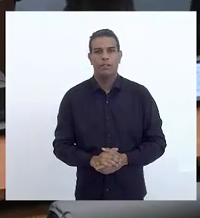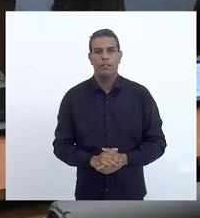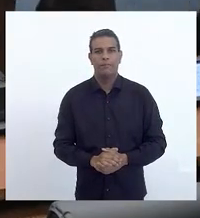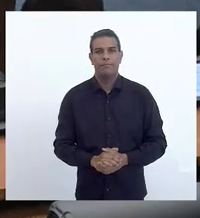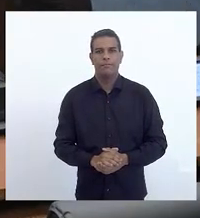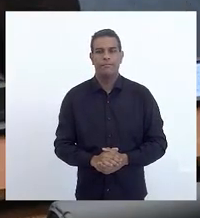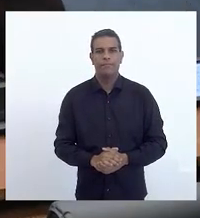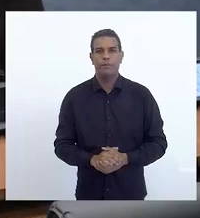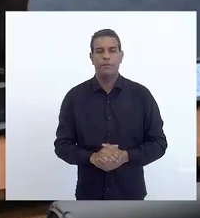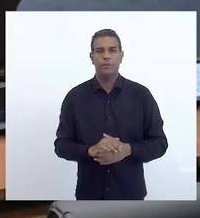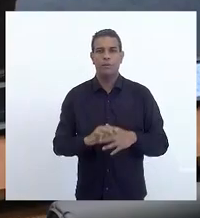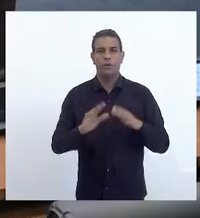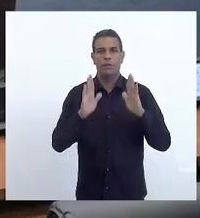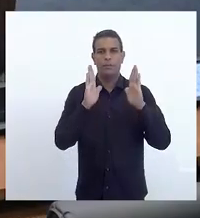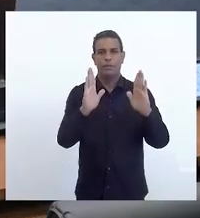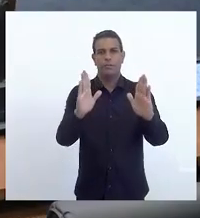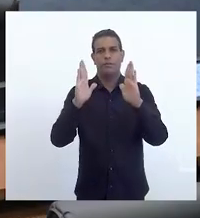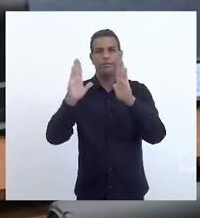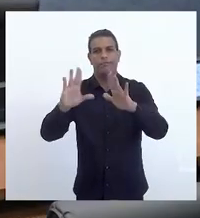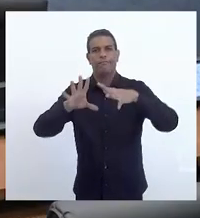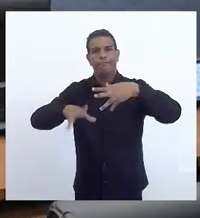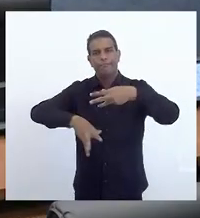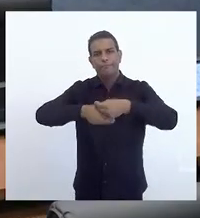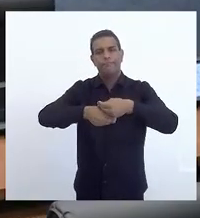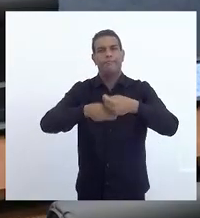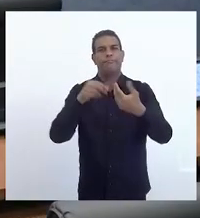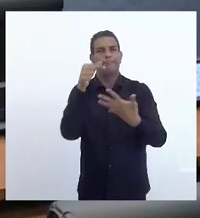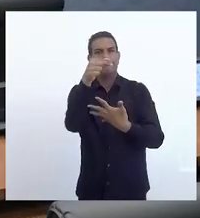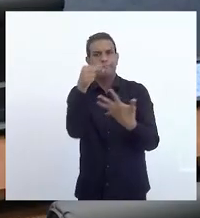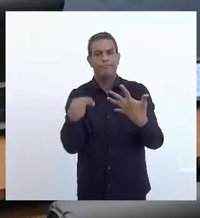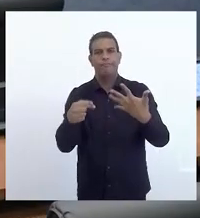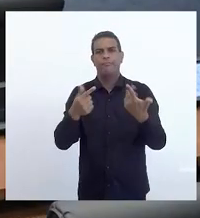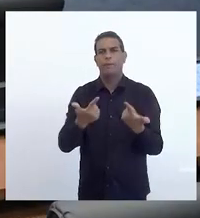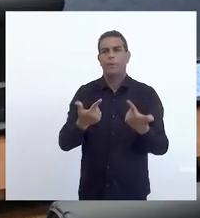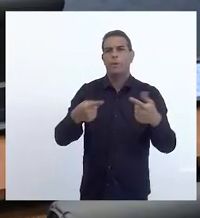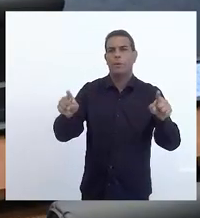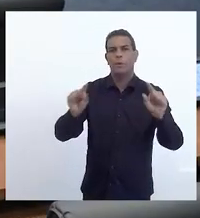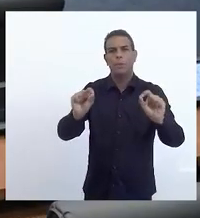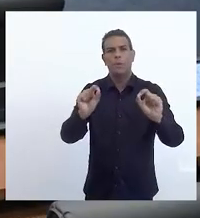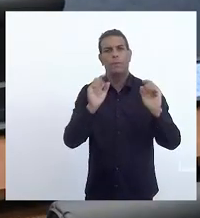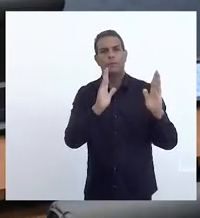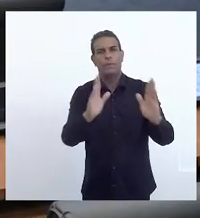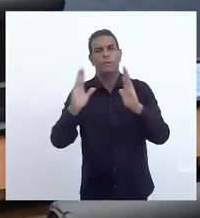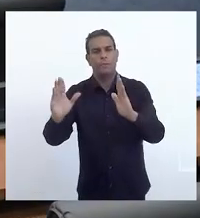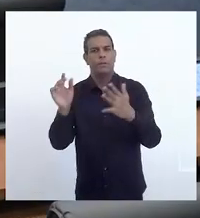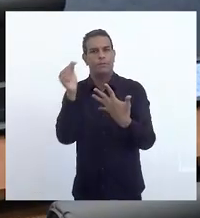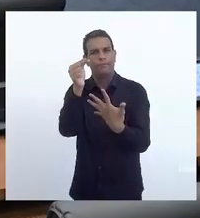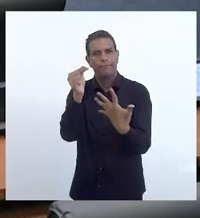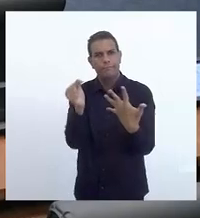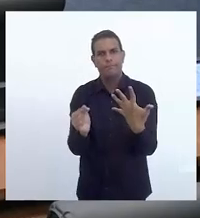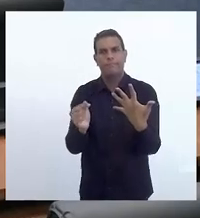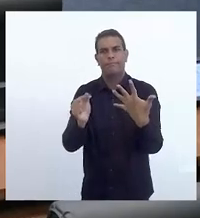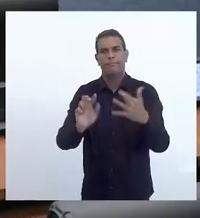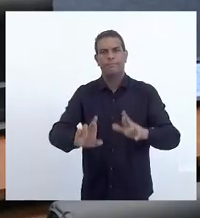Parecer ao 3263 de 2020, senhor presidente, é contrário a todas as emendas, concluindo por substitutivo.